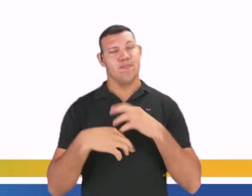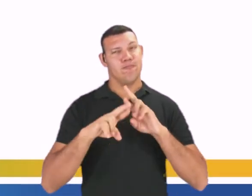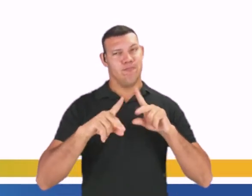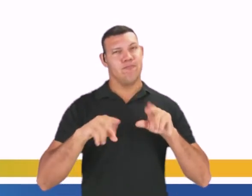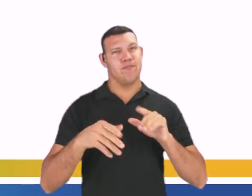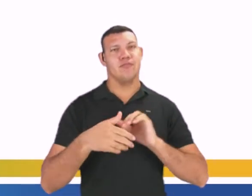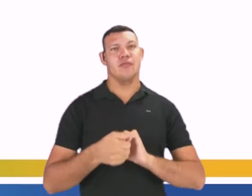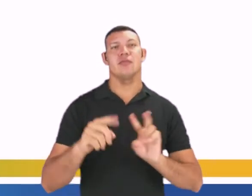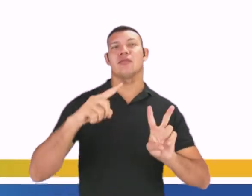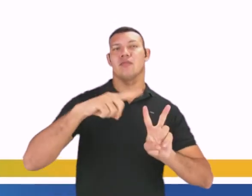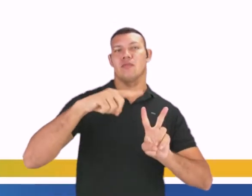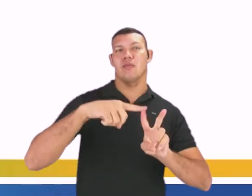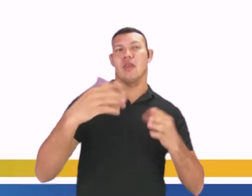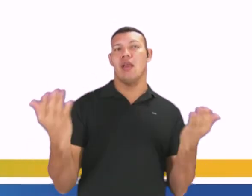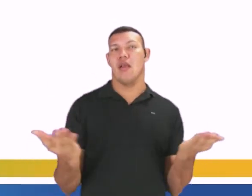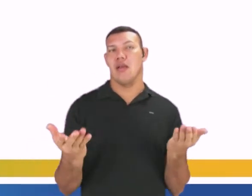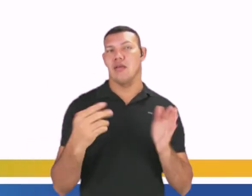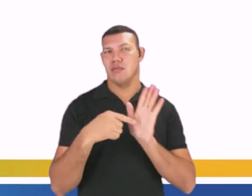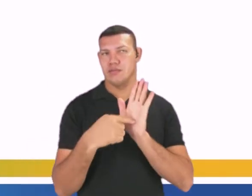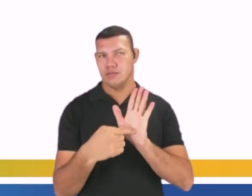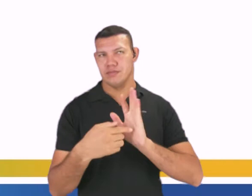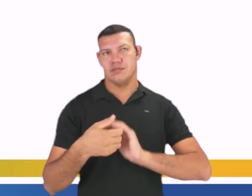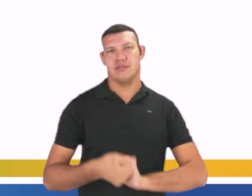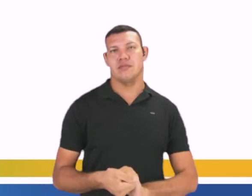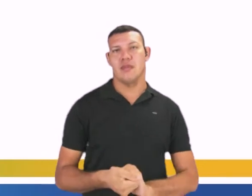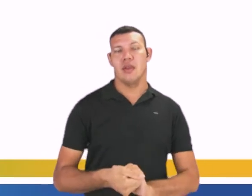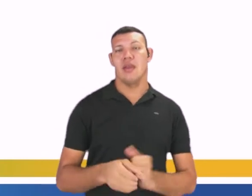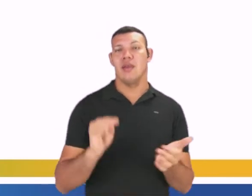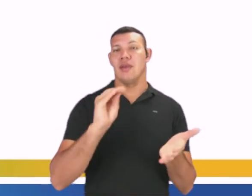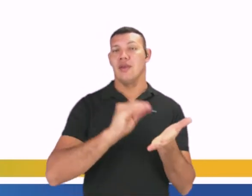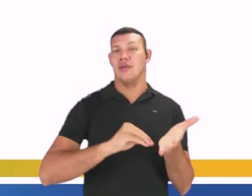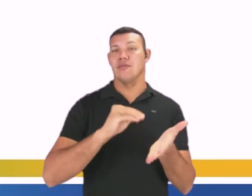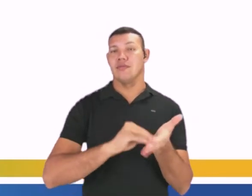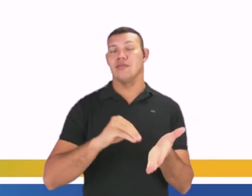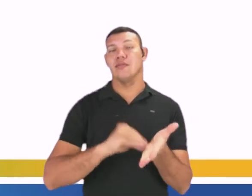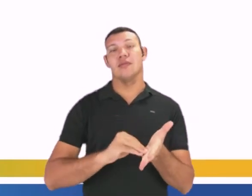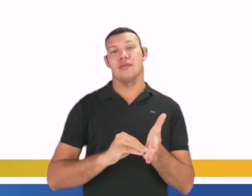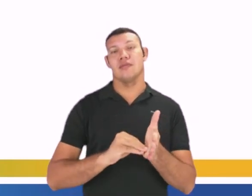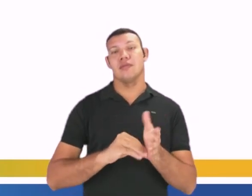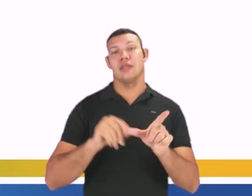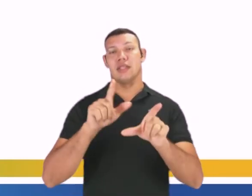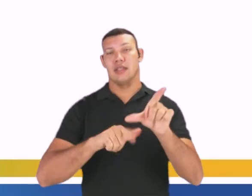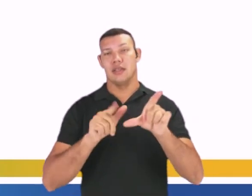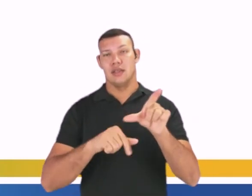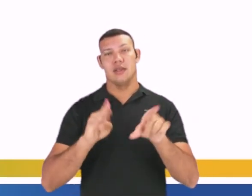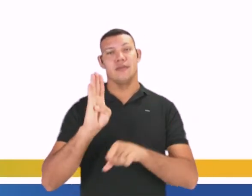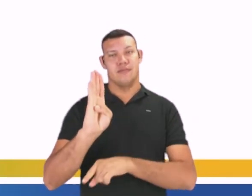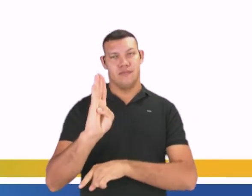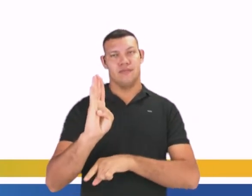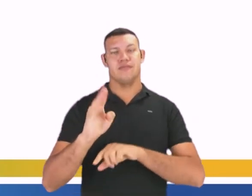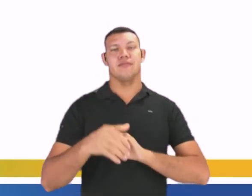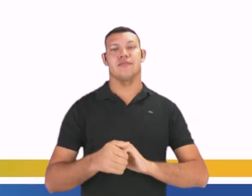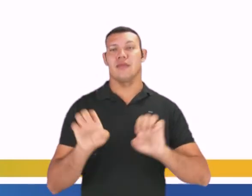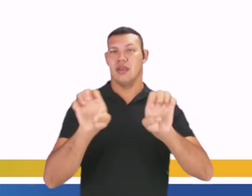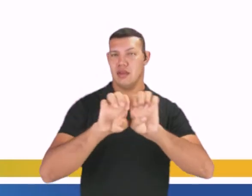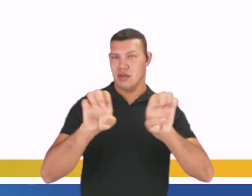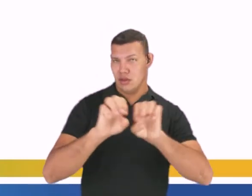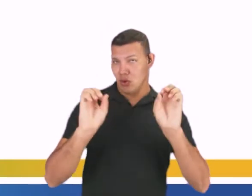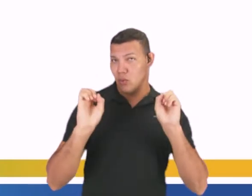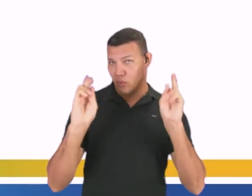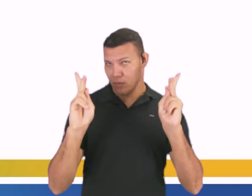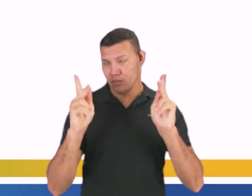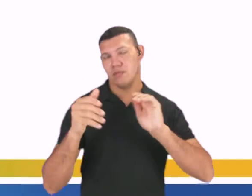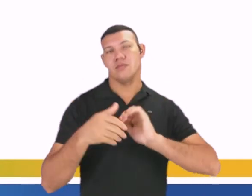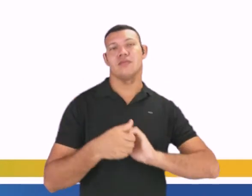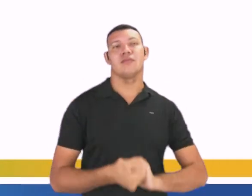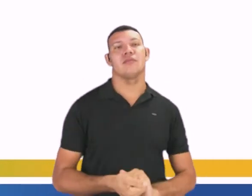equação, quando tivermos a falta do termo b da equação, tudo bem? E aí